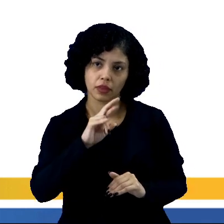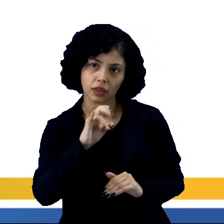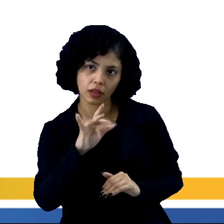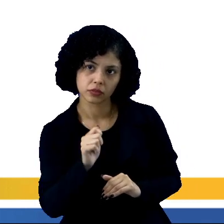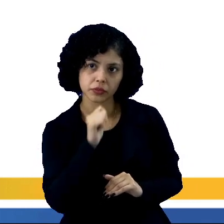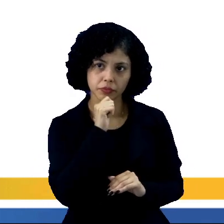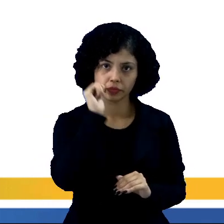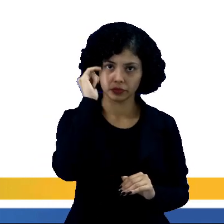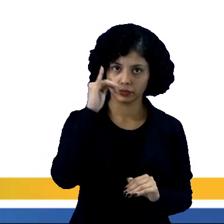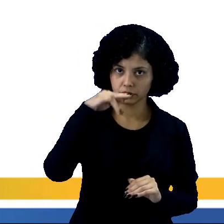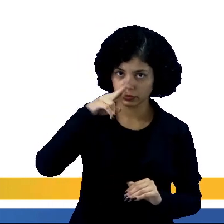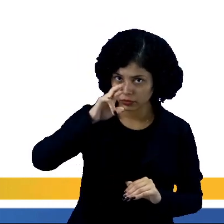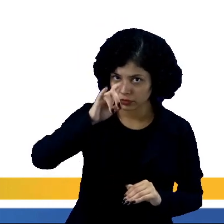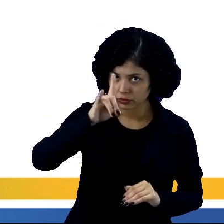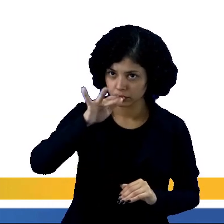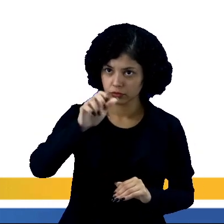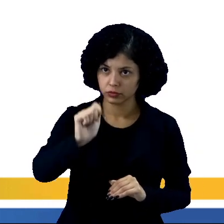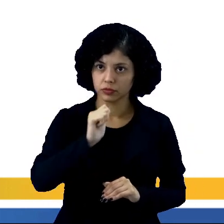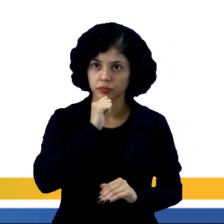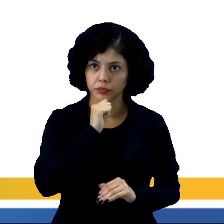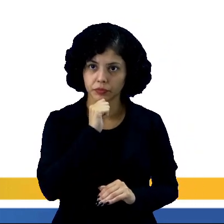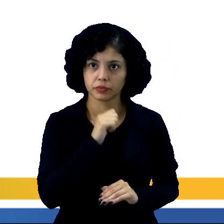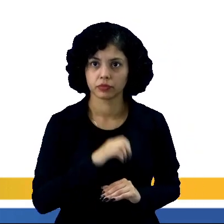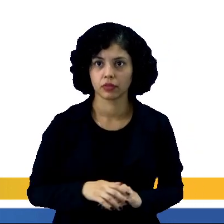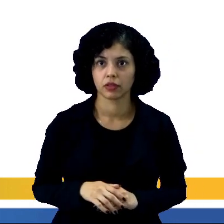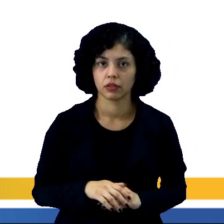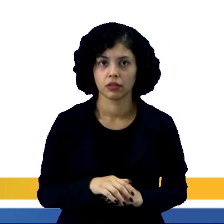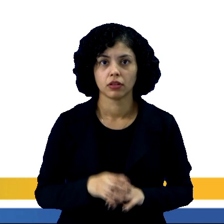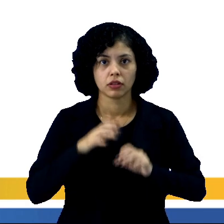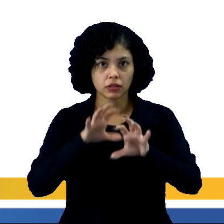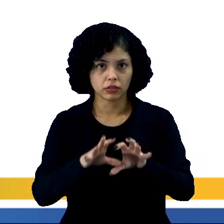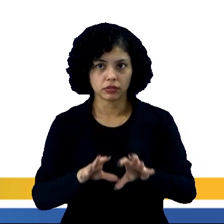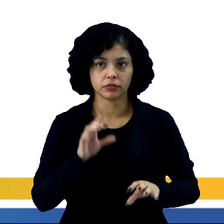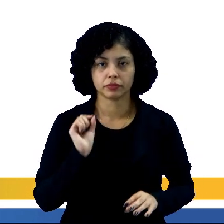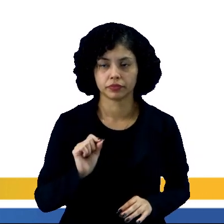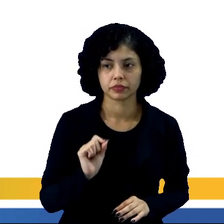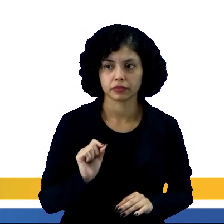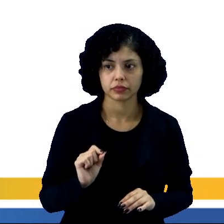didascálias ou indiretas, beleza? Então, assim,